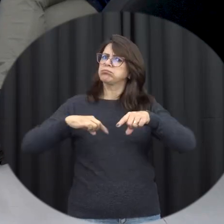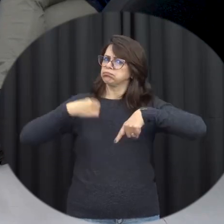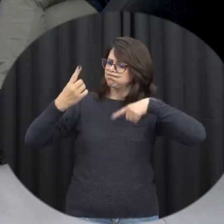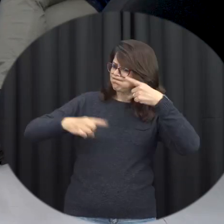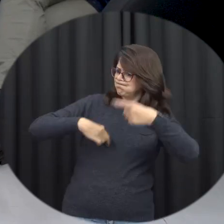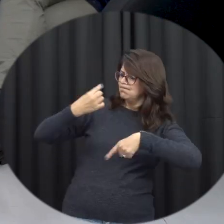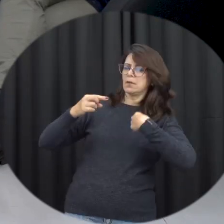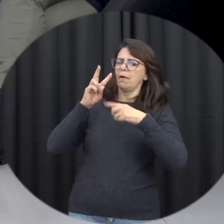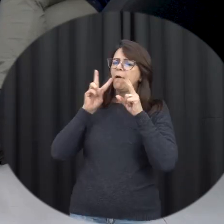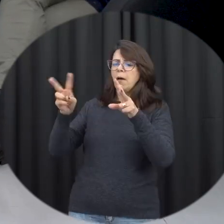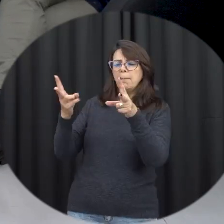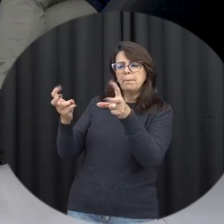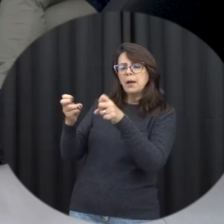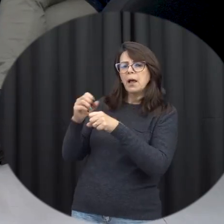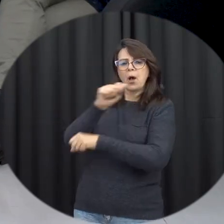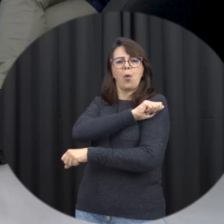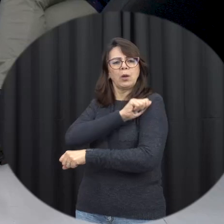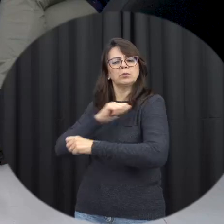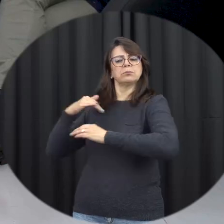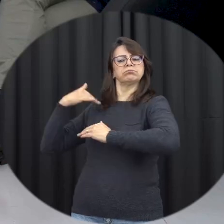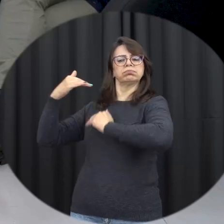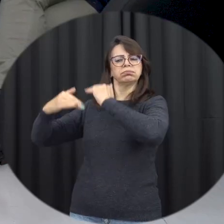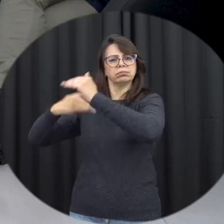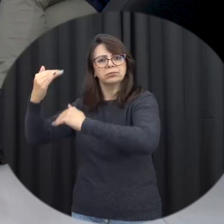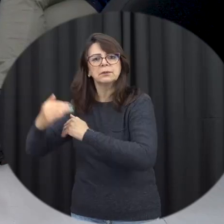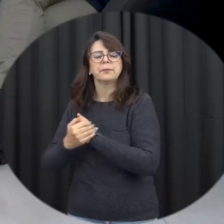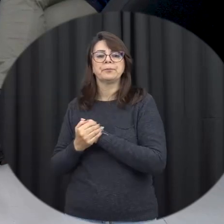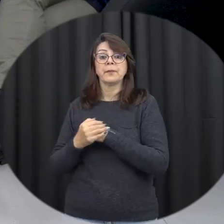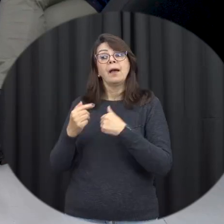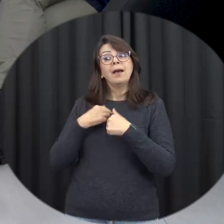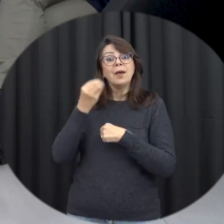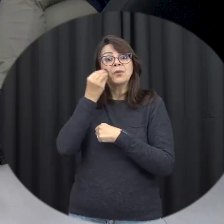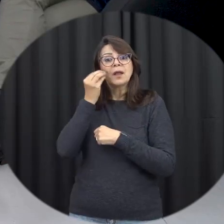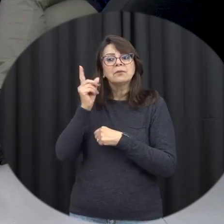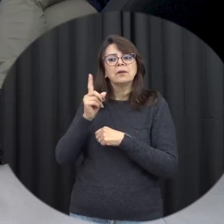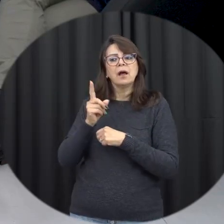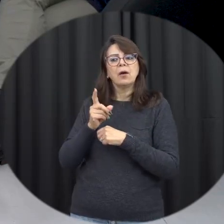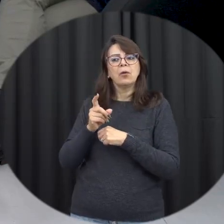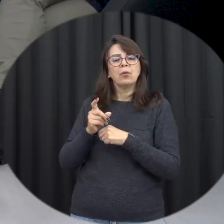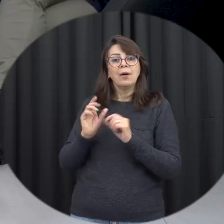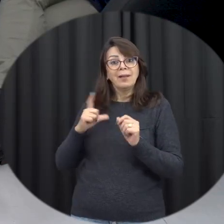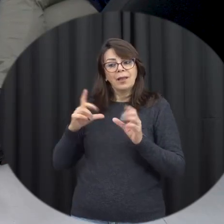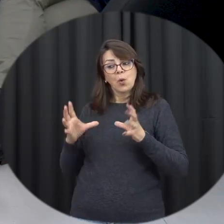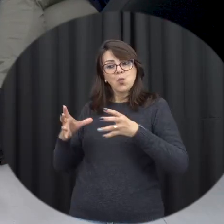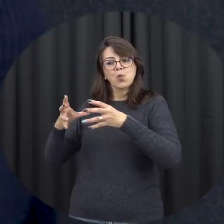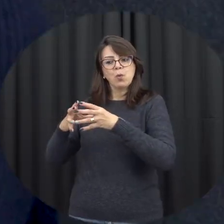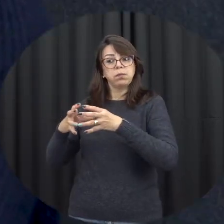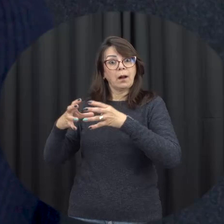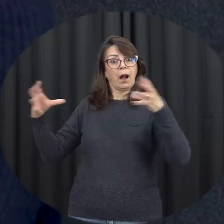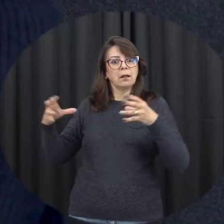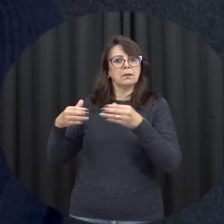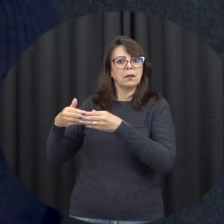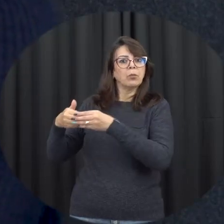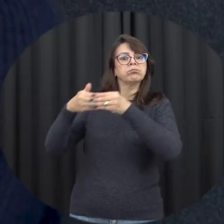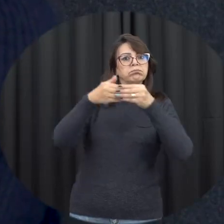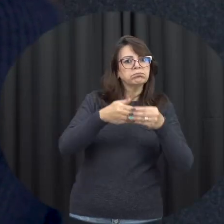bom ver o desenvolvimento desse aluno, como ele vai levando a pesquisa dele. Eu tento não pegar tantos orientandos, porque